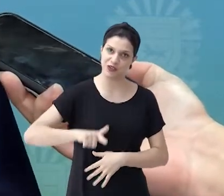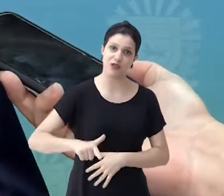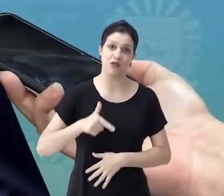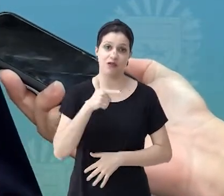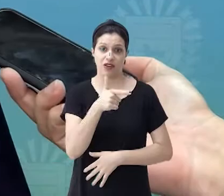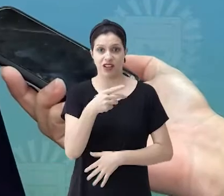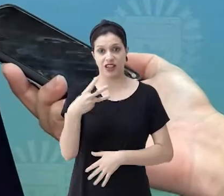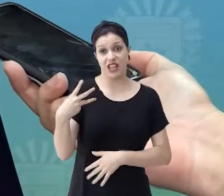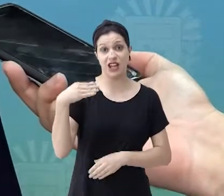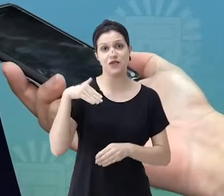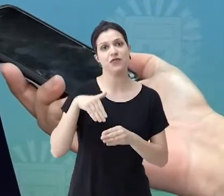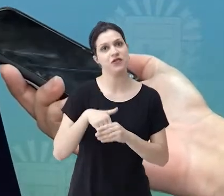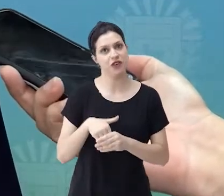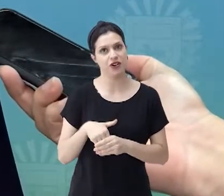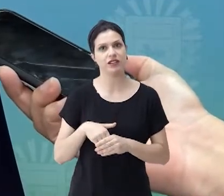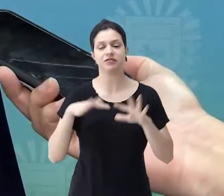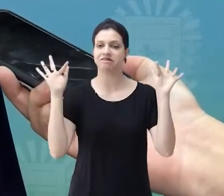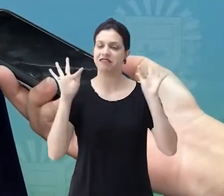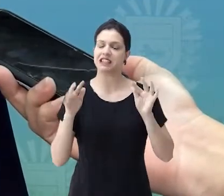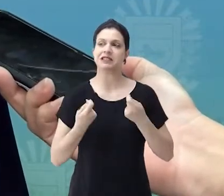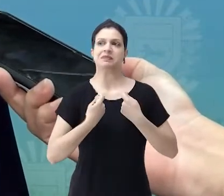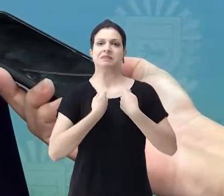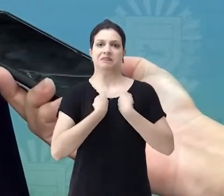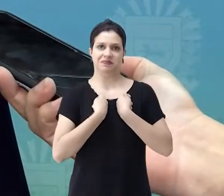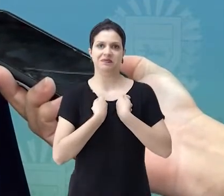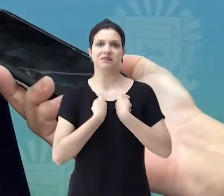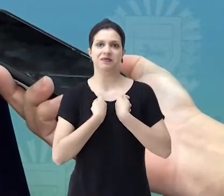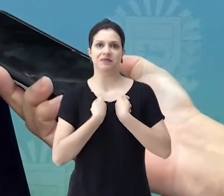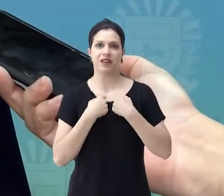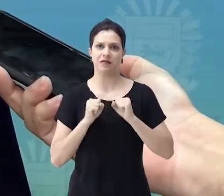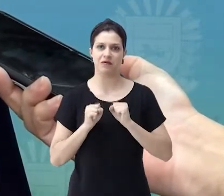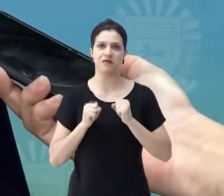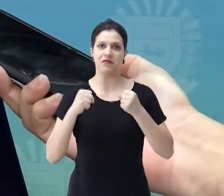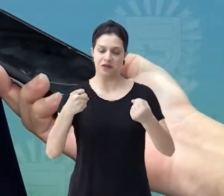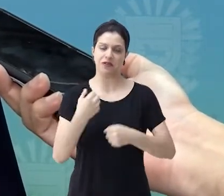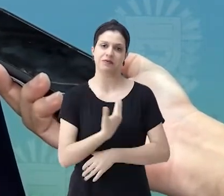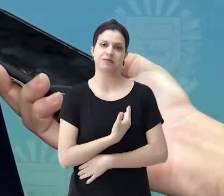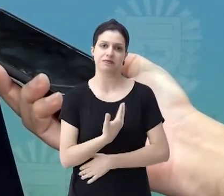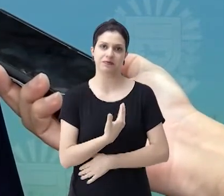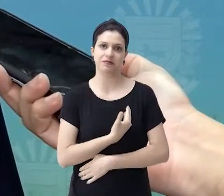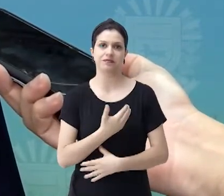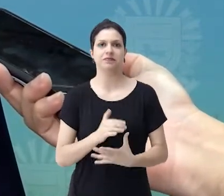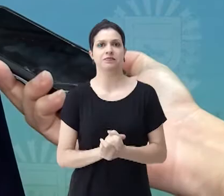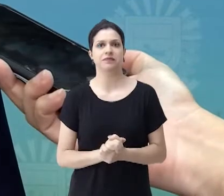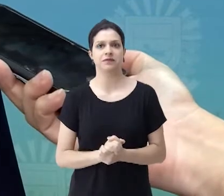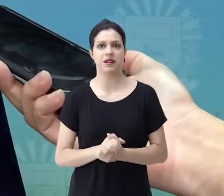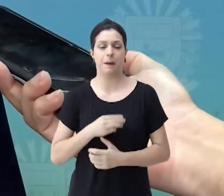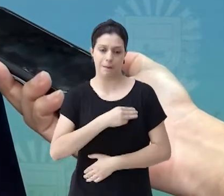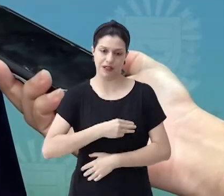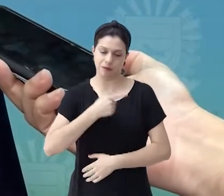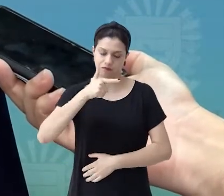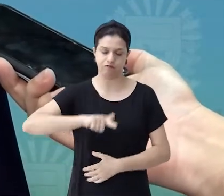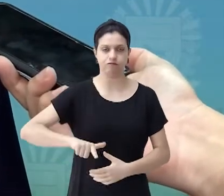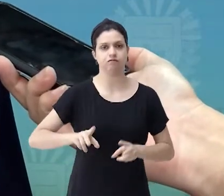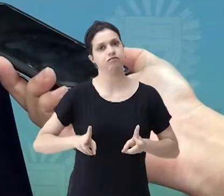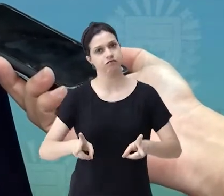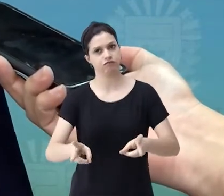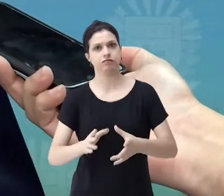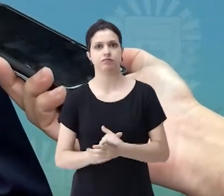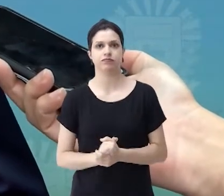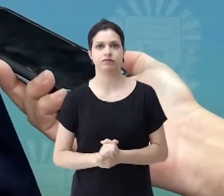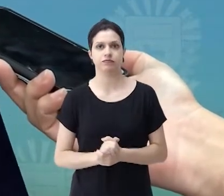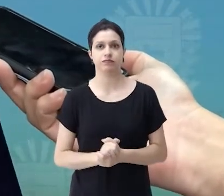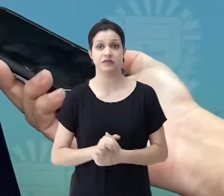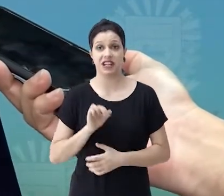de ter sido reconduzido com 23 votos. A gente fica legitimado pela força dos companheiros que nos deram